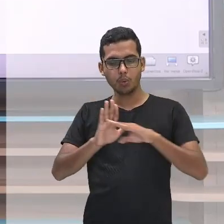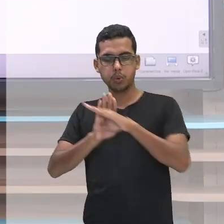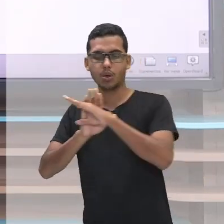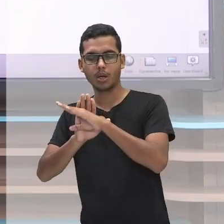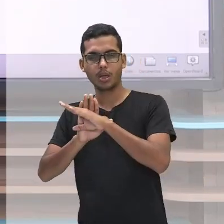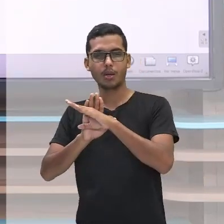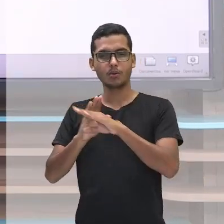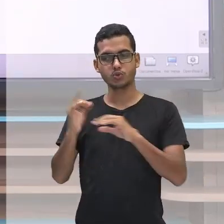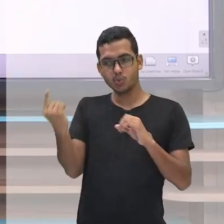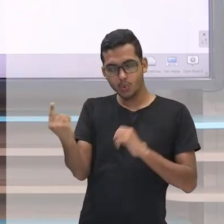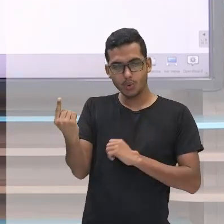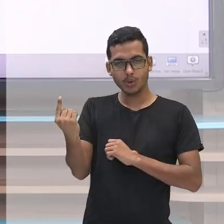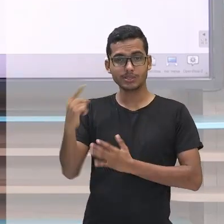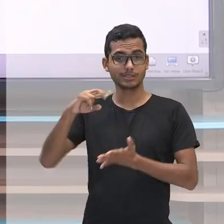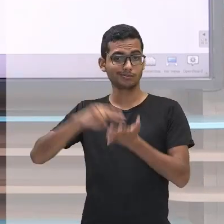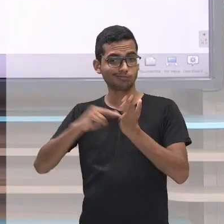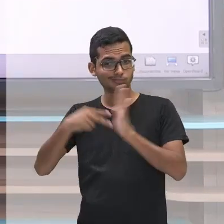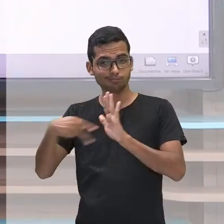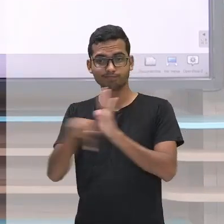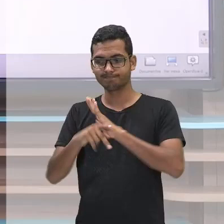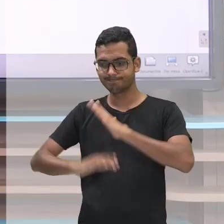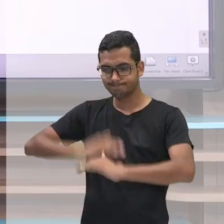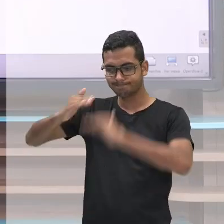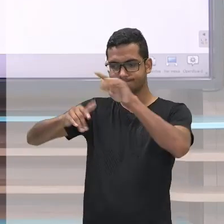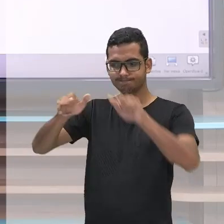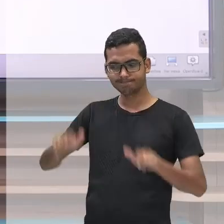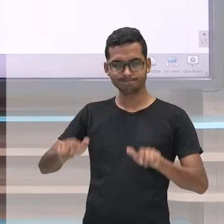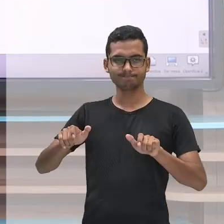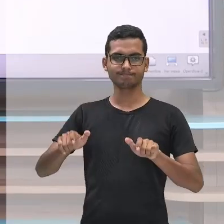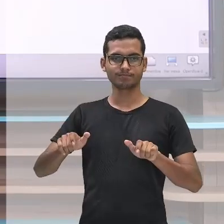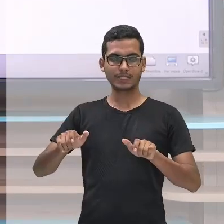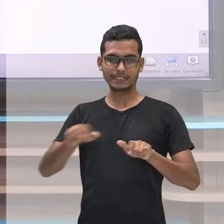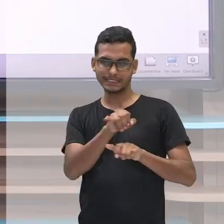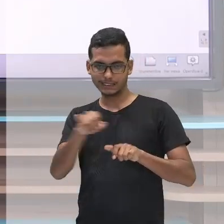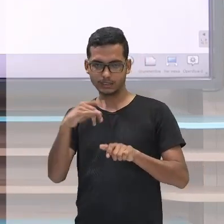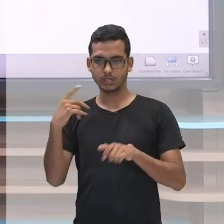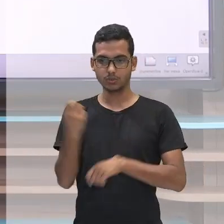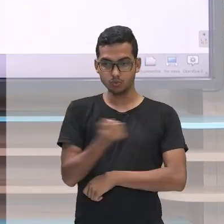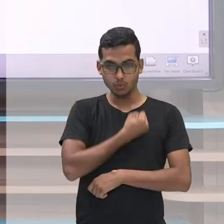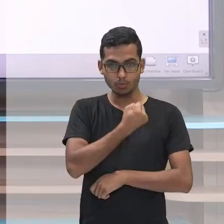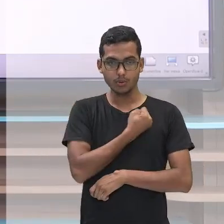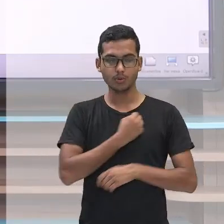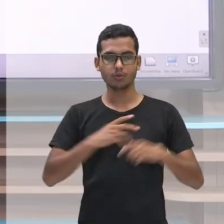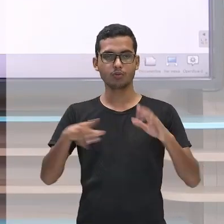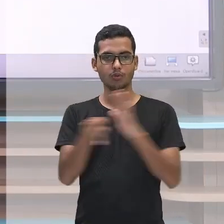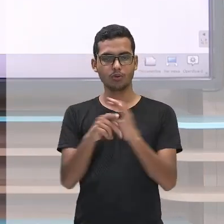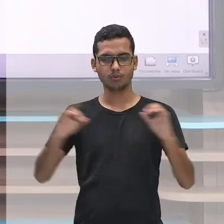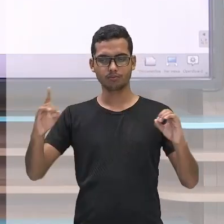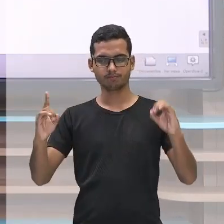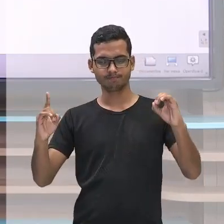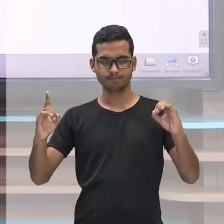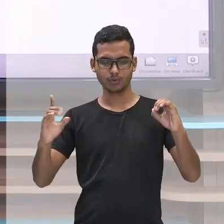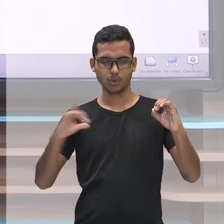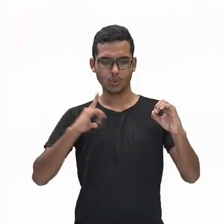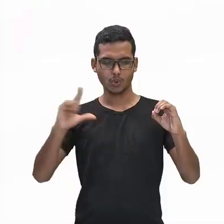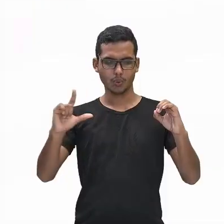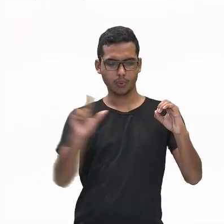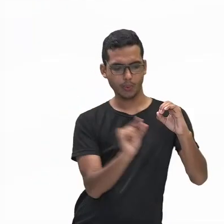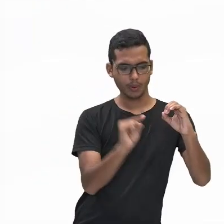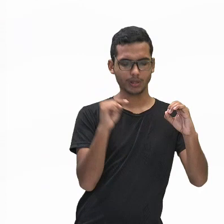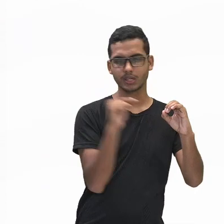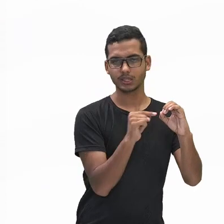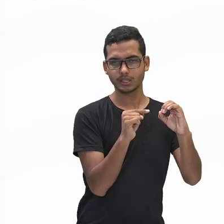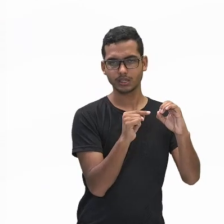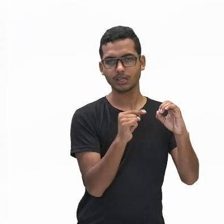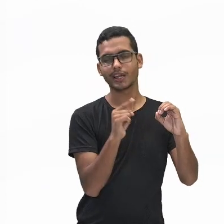relação aos dados, tá bom? Enquanto mais próximo de 0, menos desenvolvido. E aí vamos observar no mapinha,